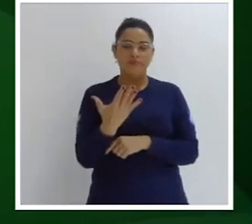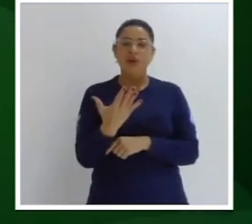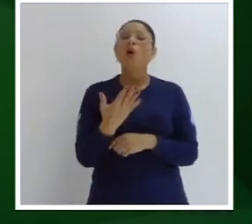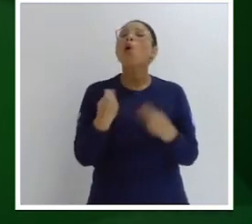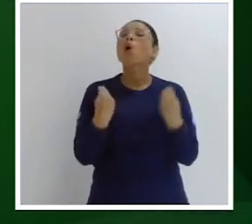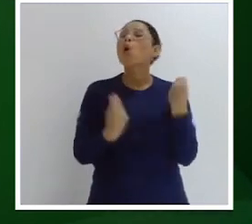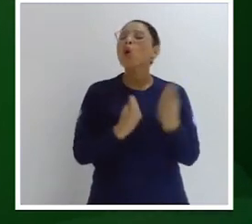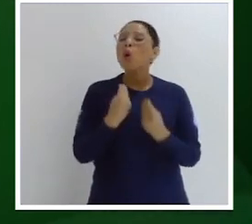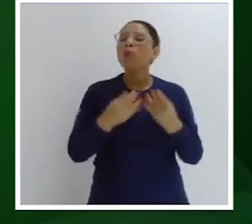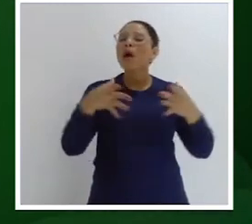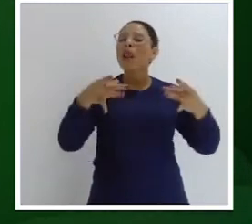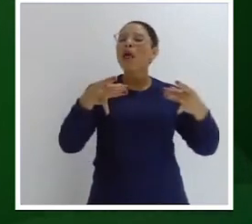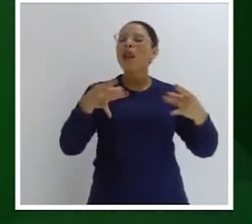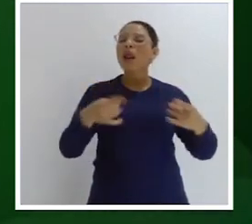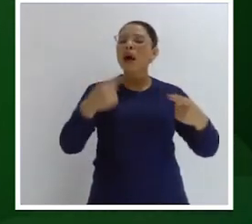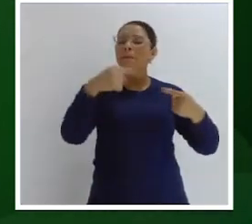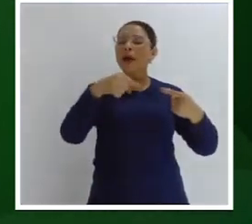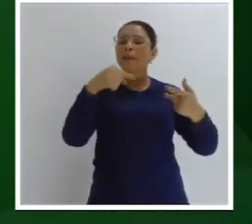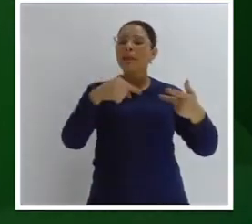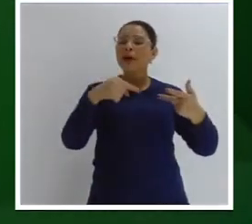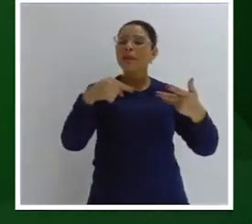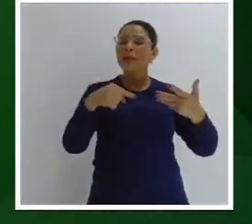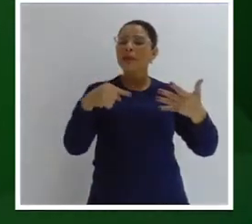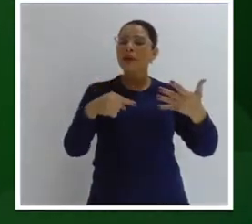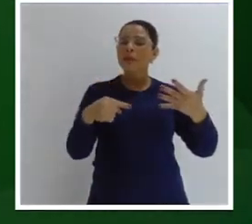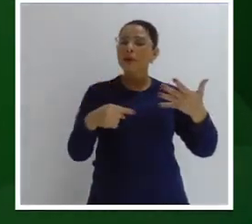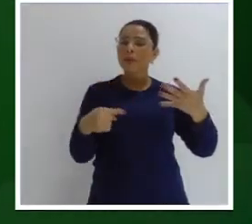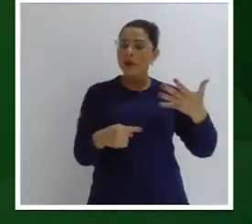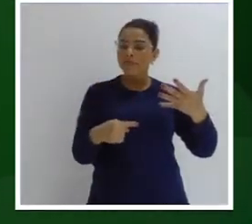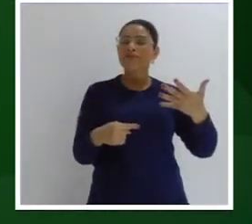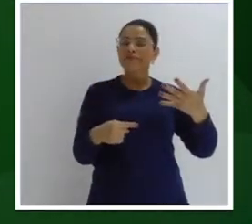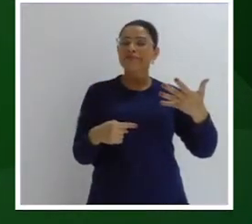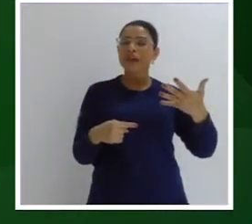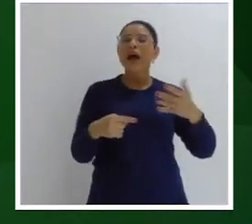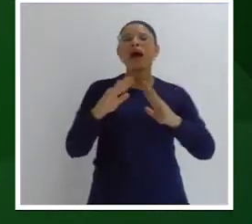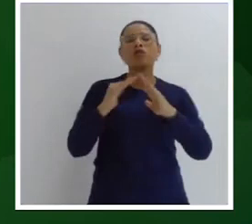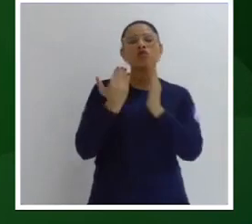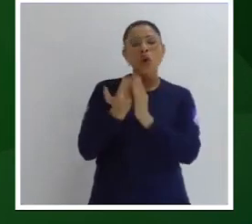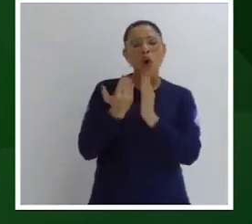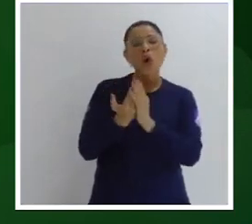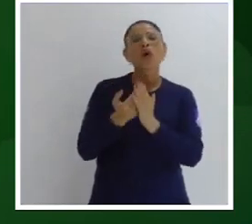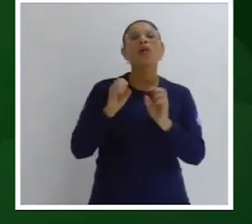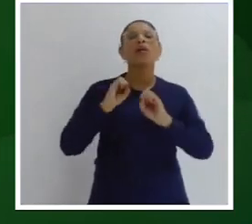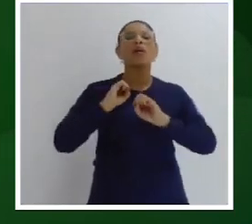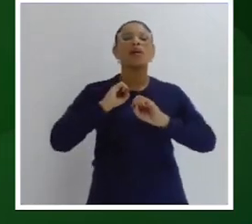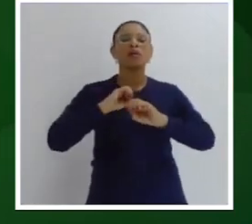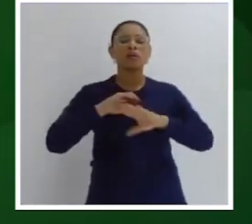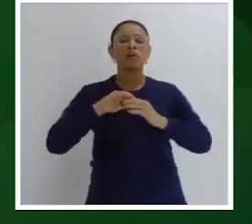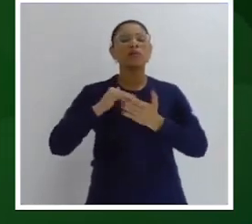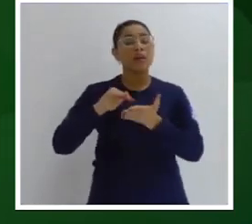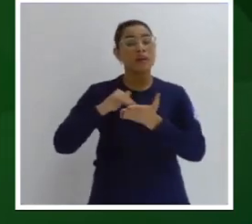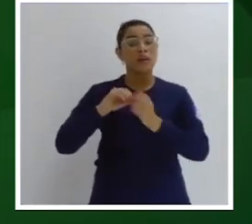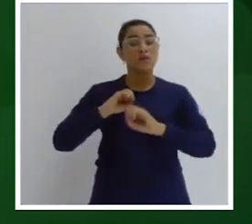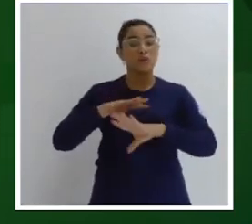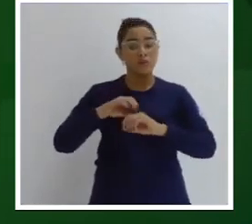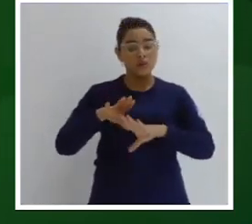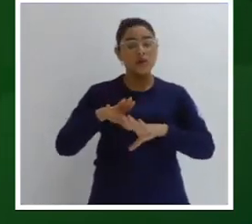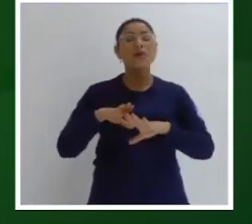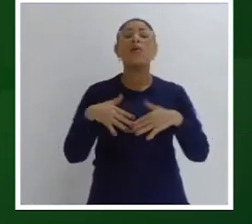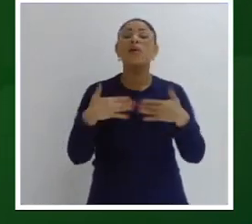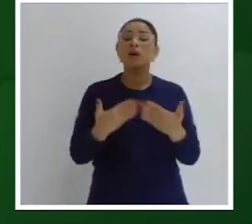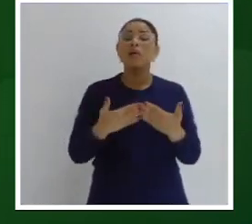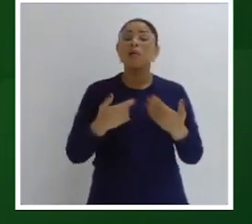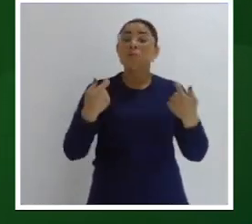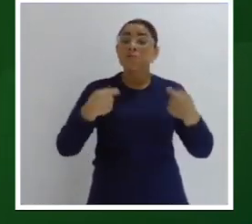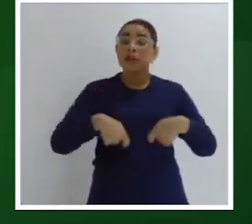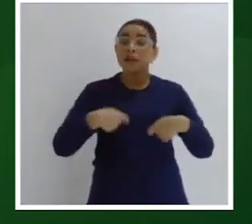critérios a escola Secretaria da Educação a diretoria Regional de ensino deve